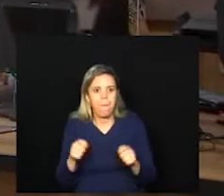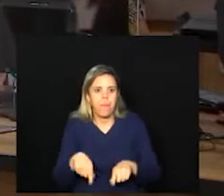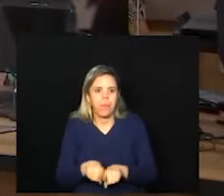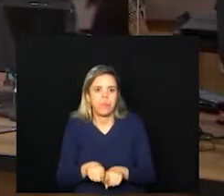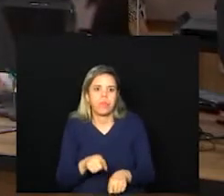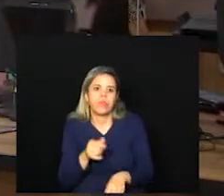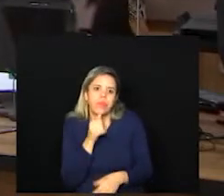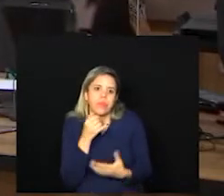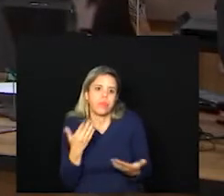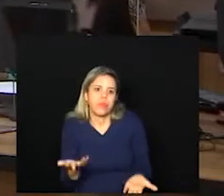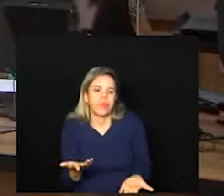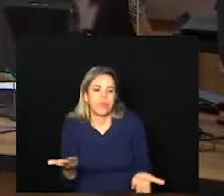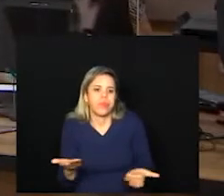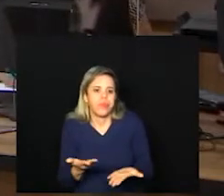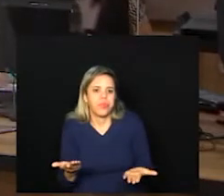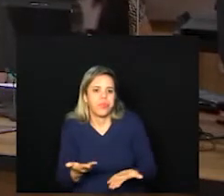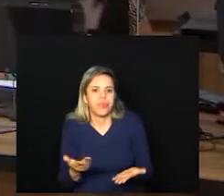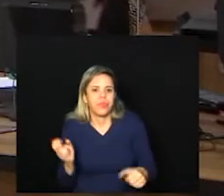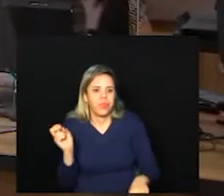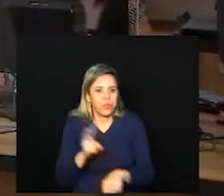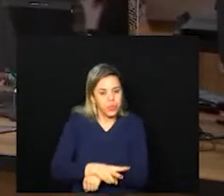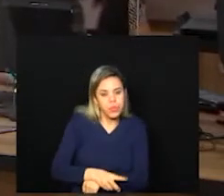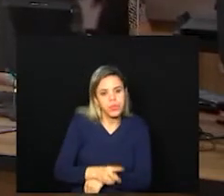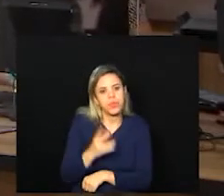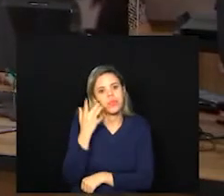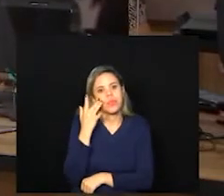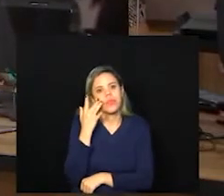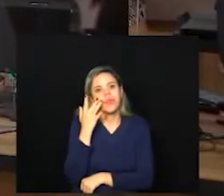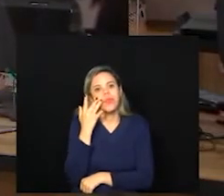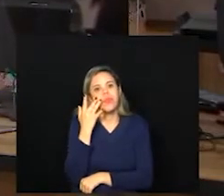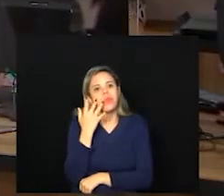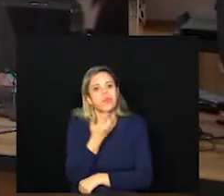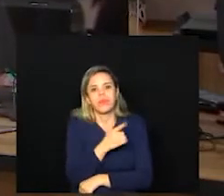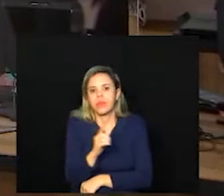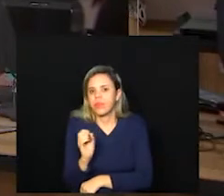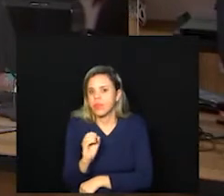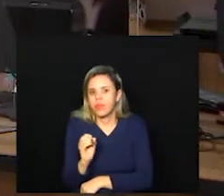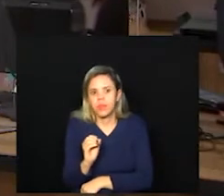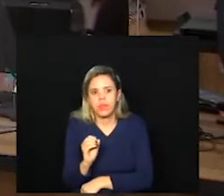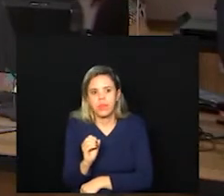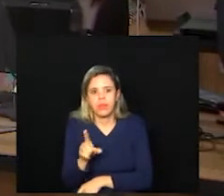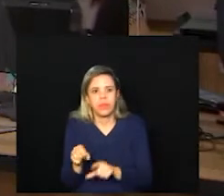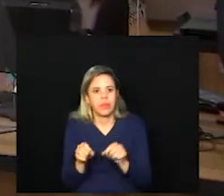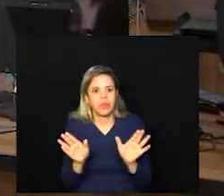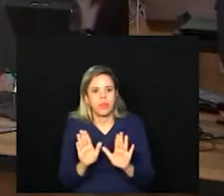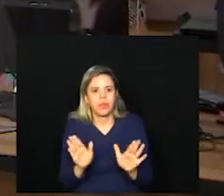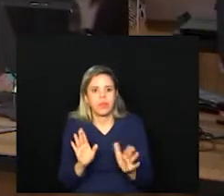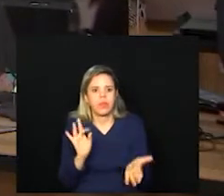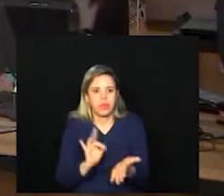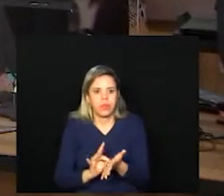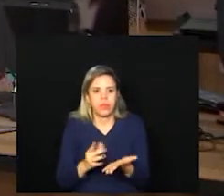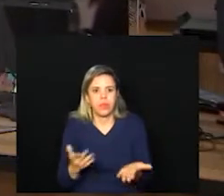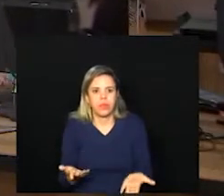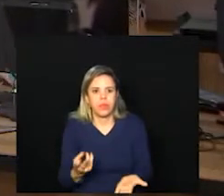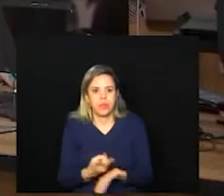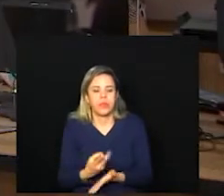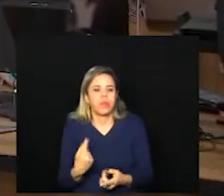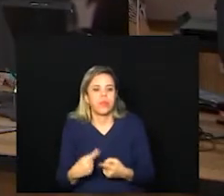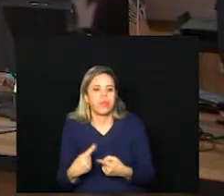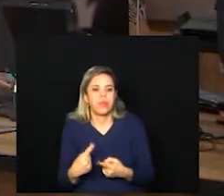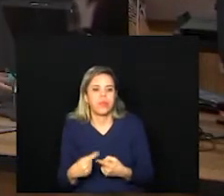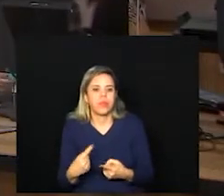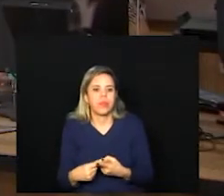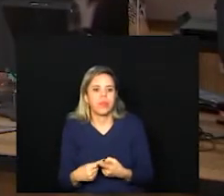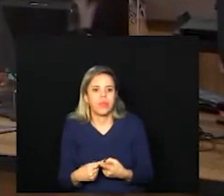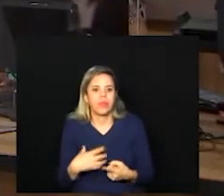né? Só que agora com esse vírus, acho que não vai ser mais uma opção, mas uma realidade mesmo, porque